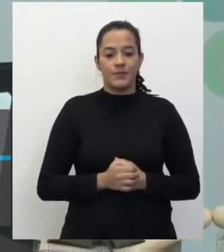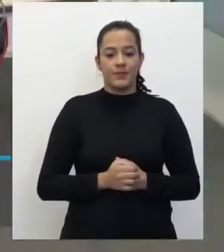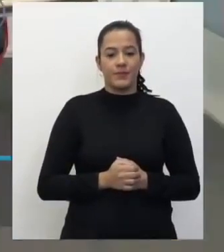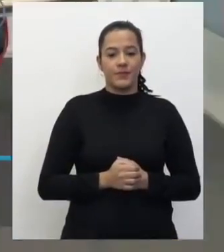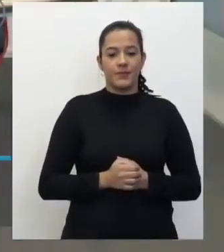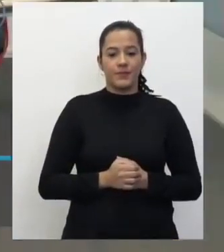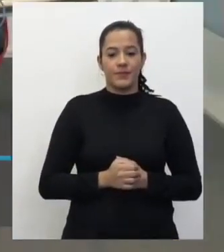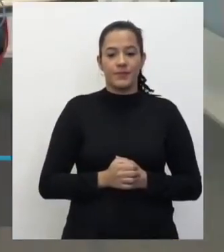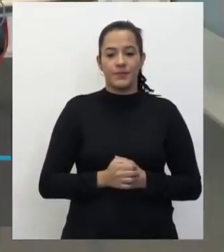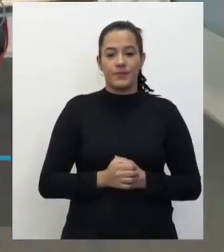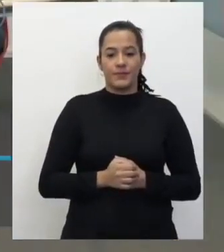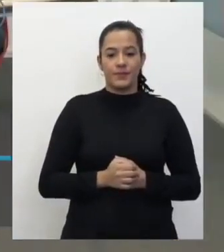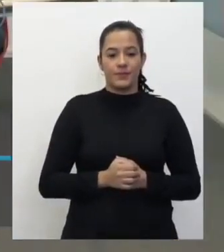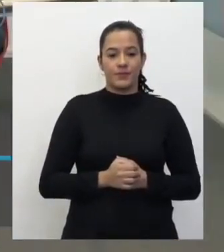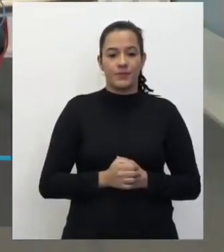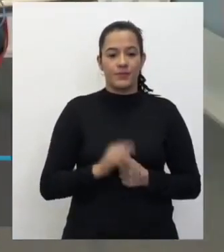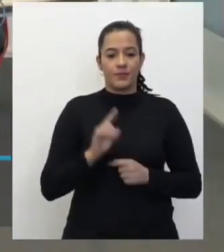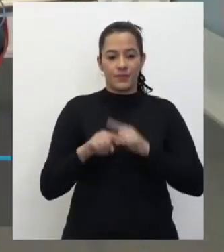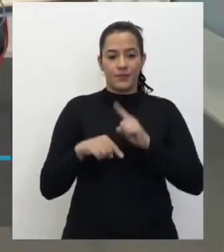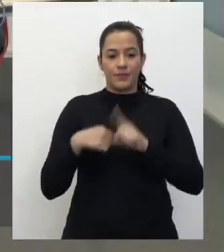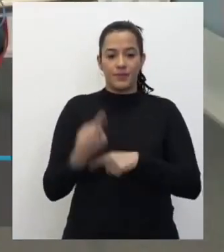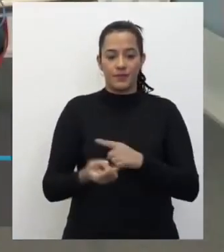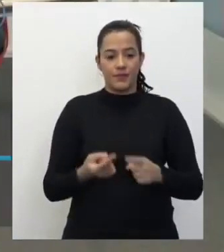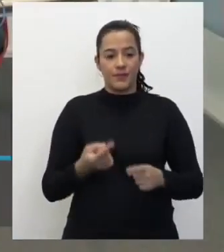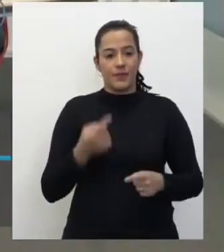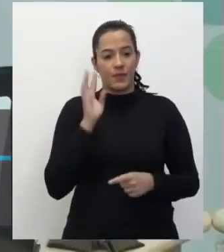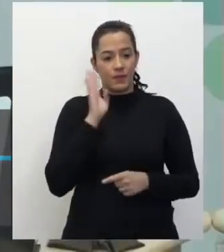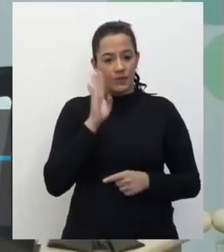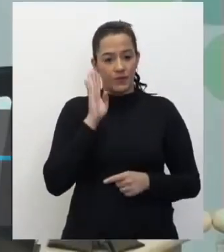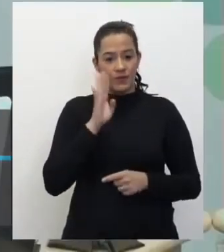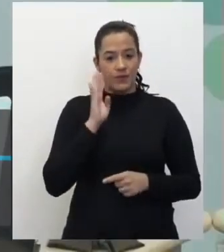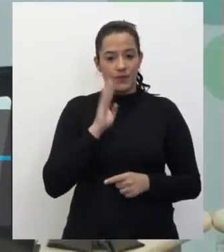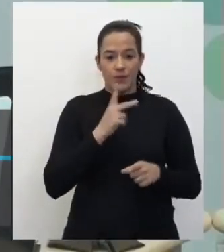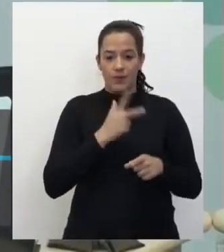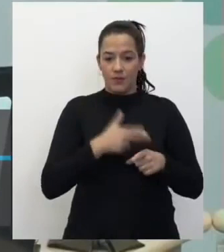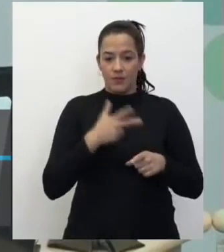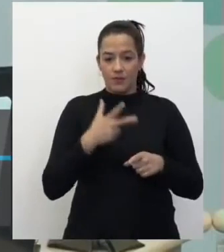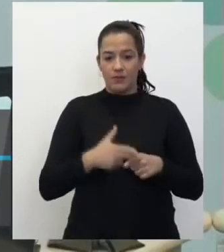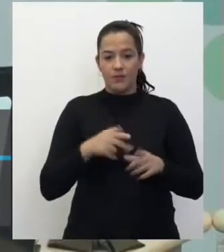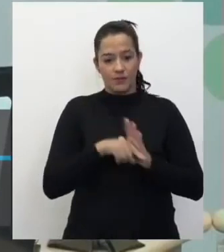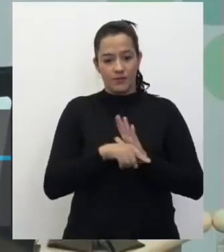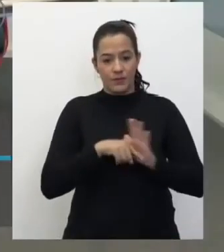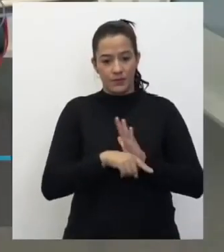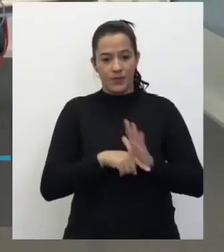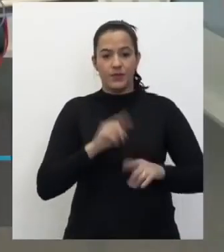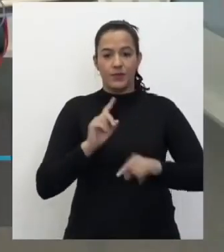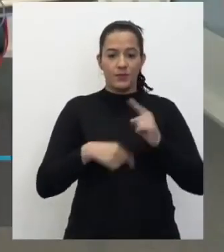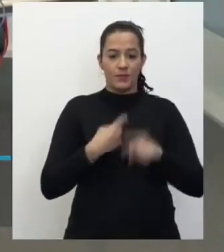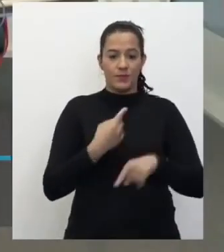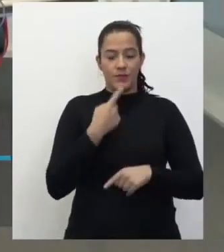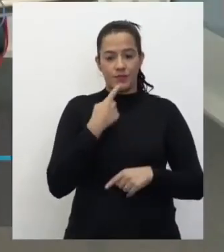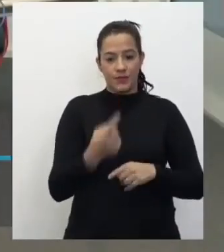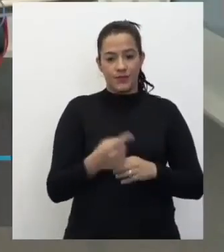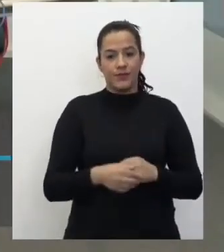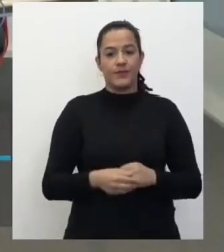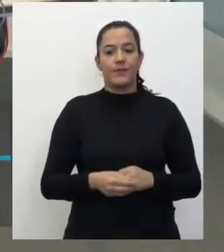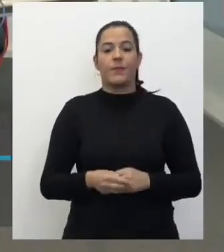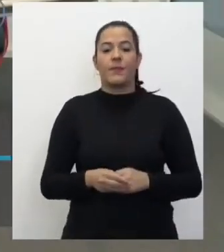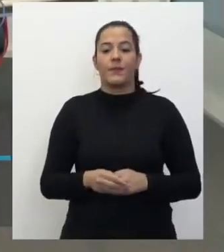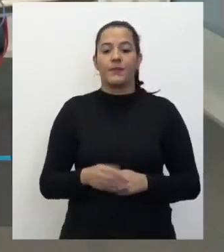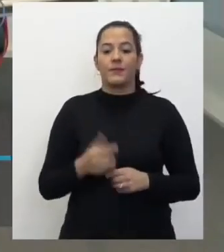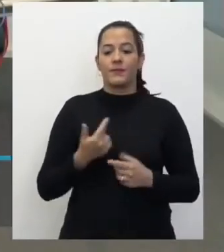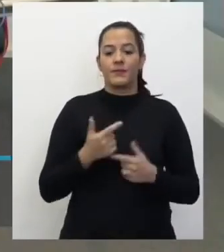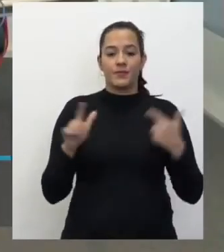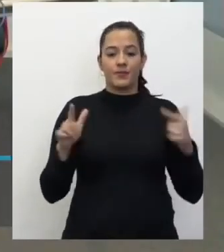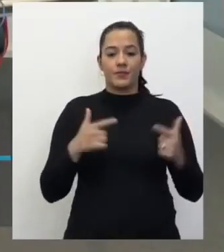Sim, pesquisa, joga aí no Google, Dani, pra você falar cartas, pra gente. Nossa, super... Vou pesquisar pra gente falar. Pesquisa aí, gente. Olha, agora a gente já tá levando pra